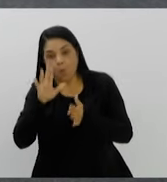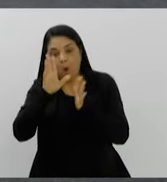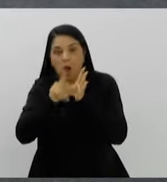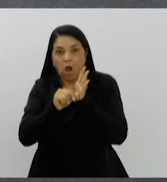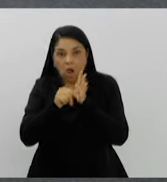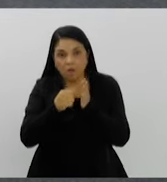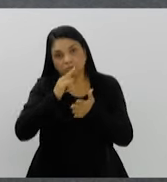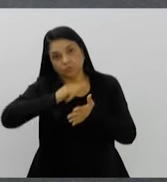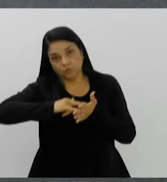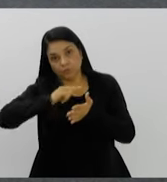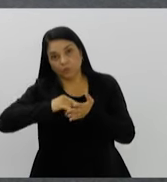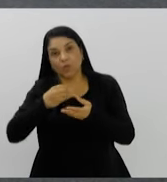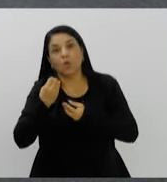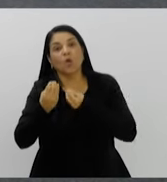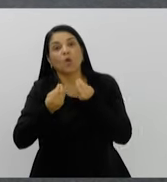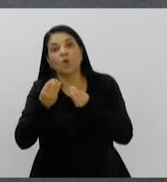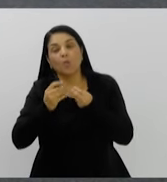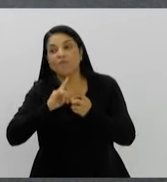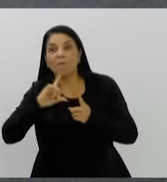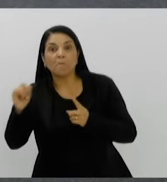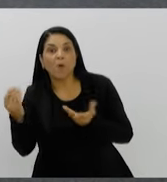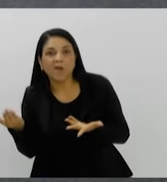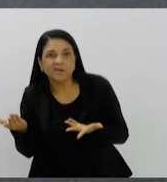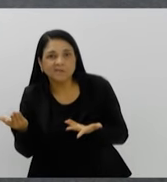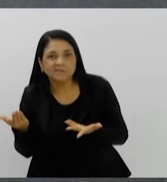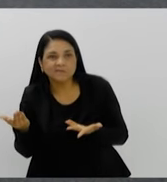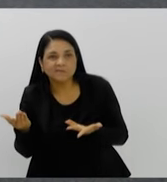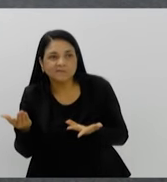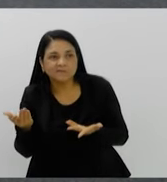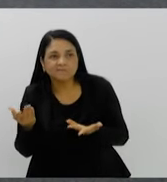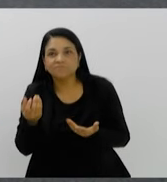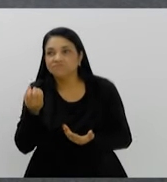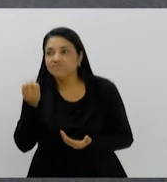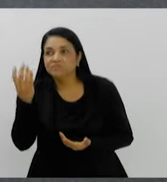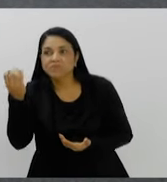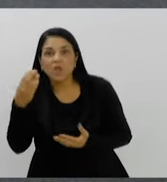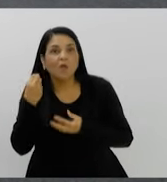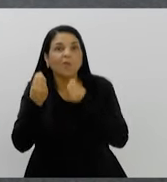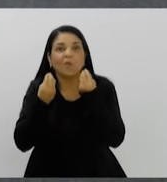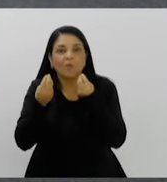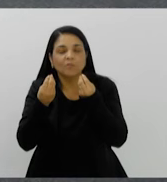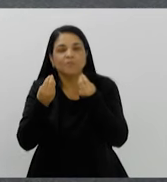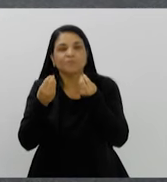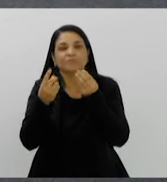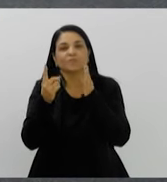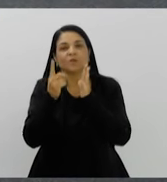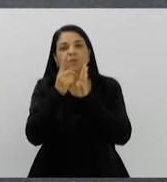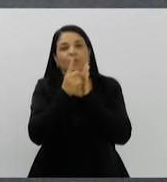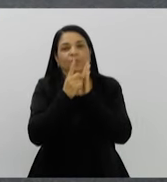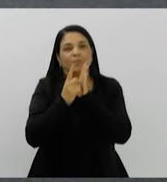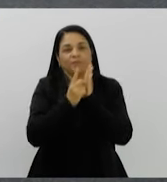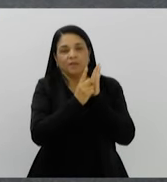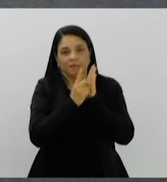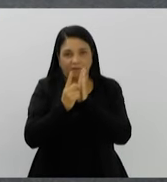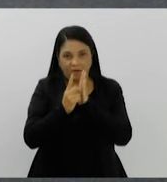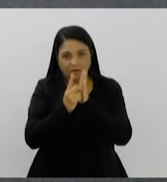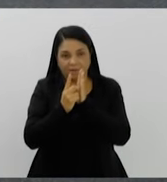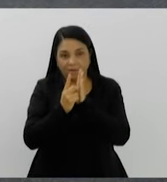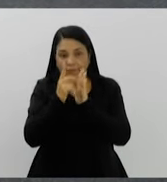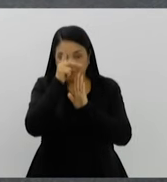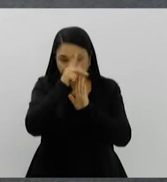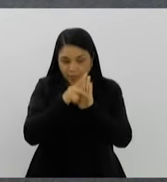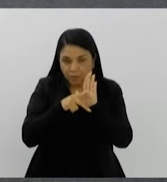e como é que ele sai do nosso Estado como é que ele viaja então o Detran pelo projeto fica